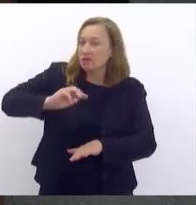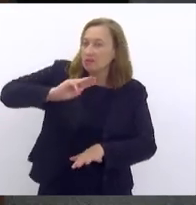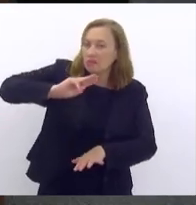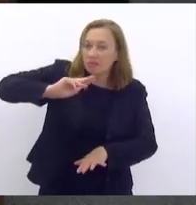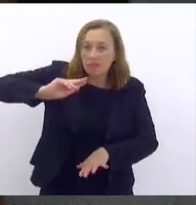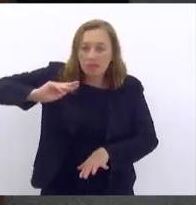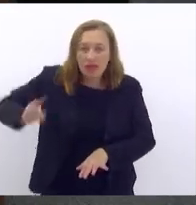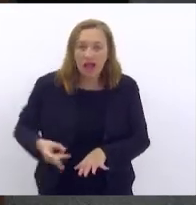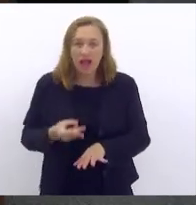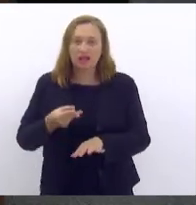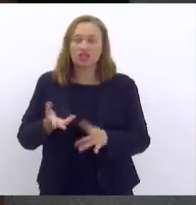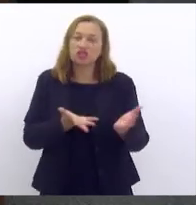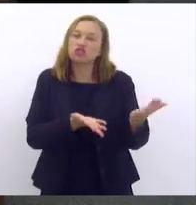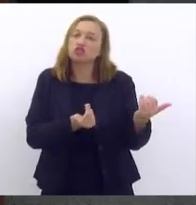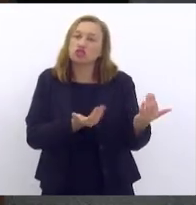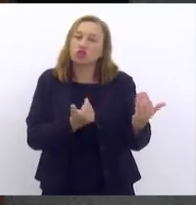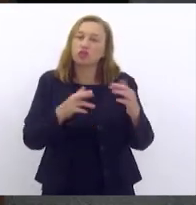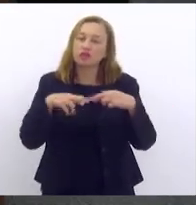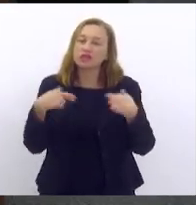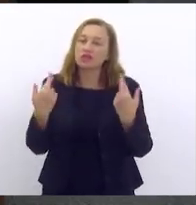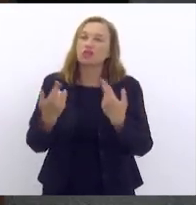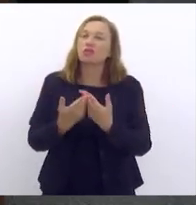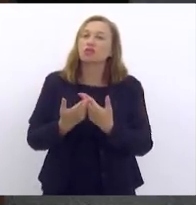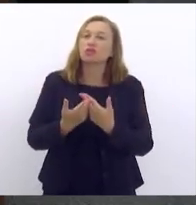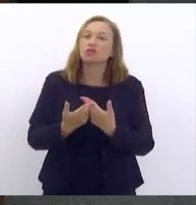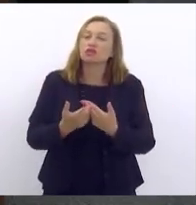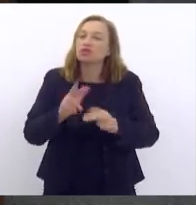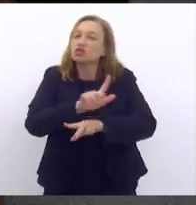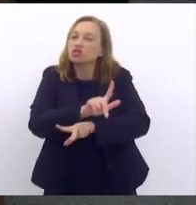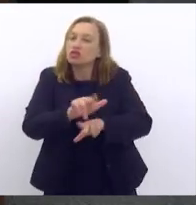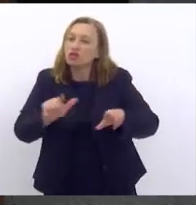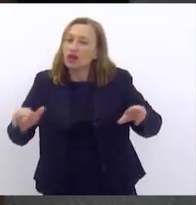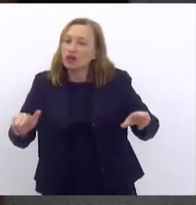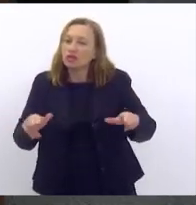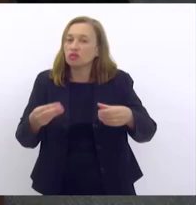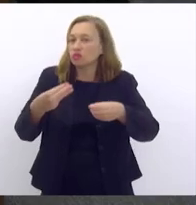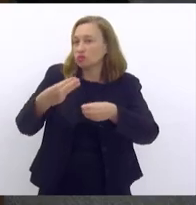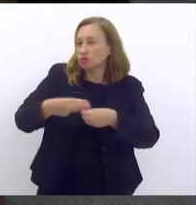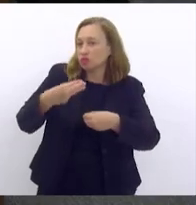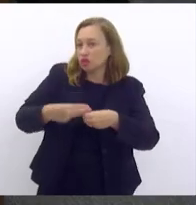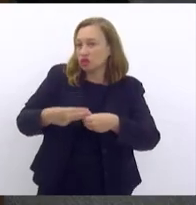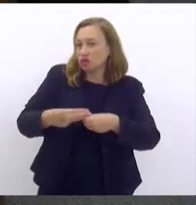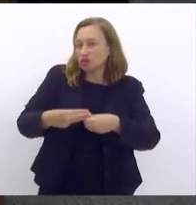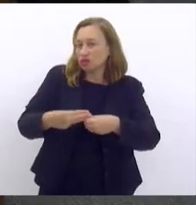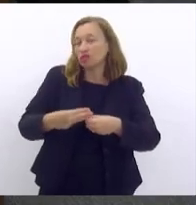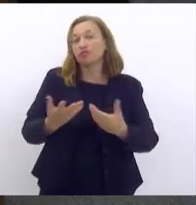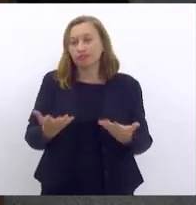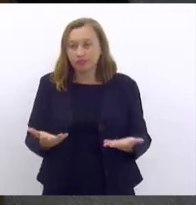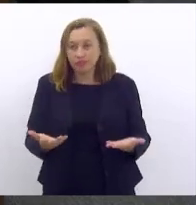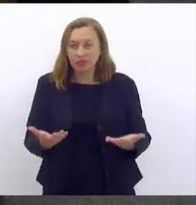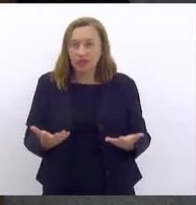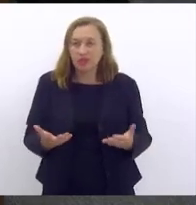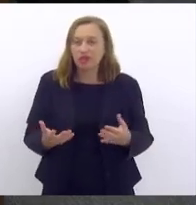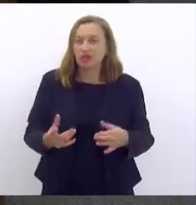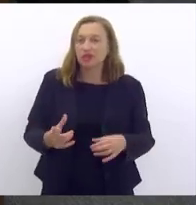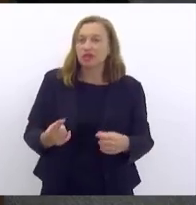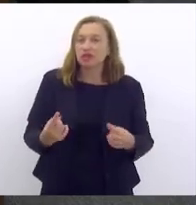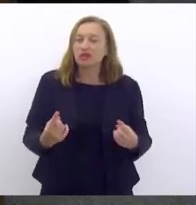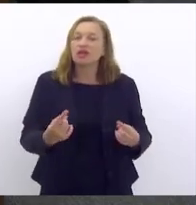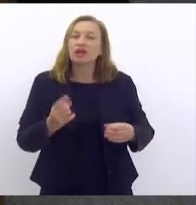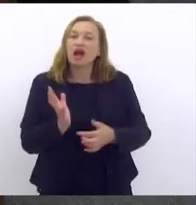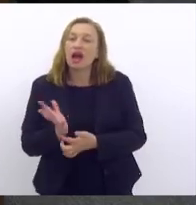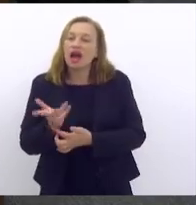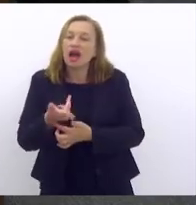são milhares de jovens se reúnem nos mais diversos municípios e regiões do estado para promover o acesso à